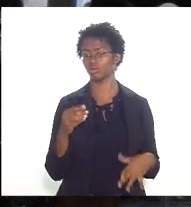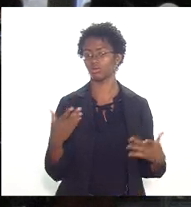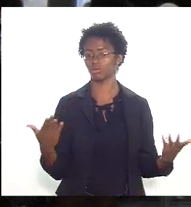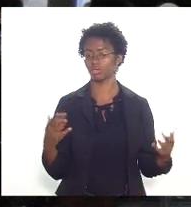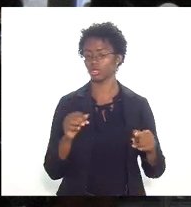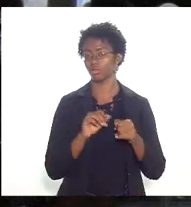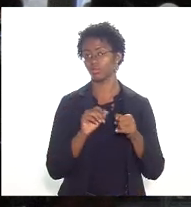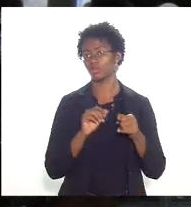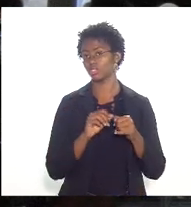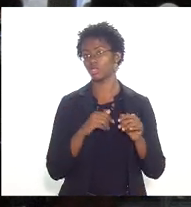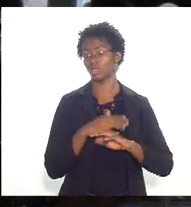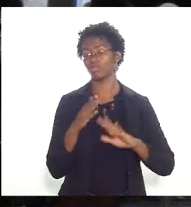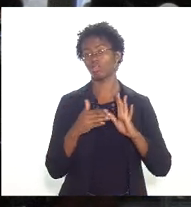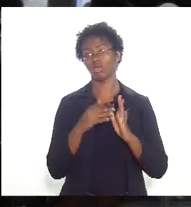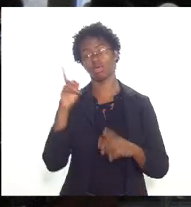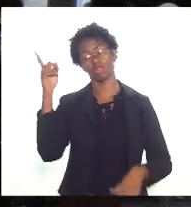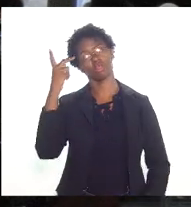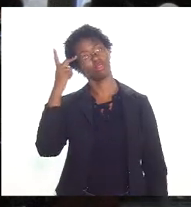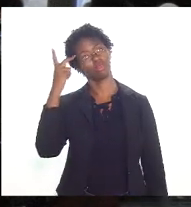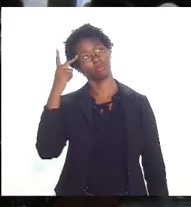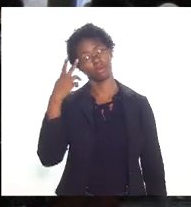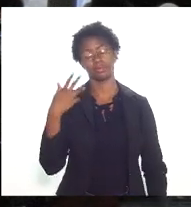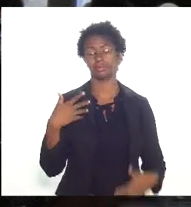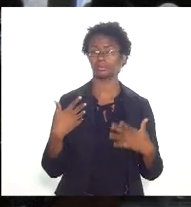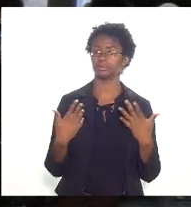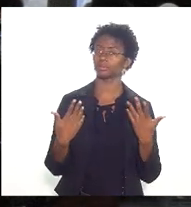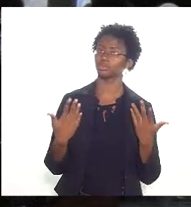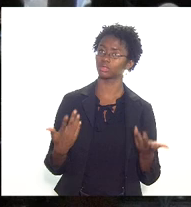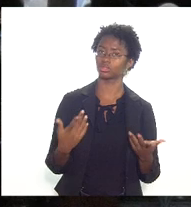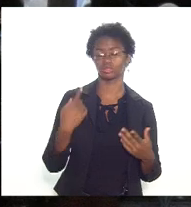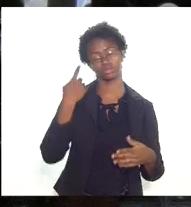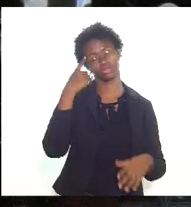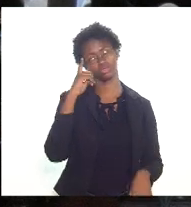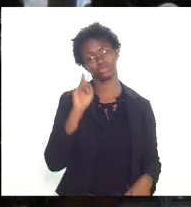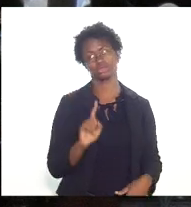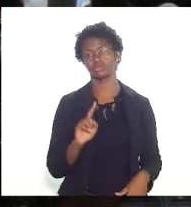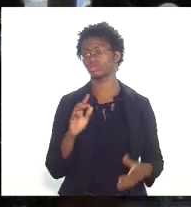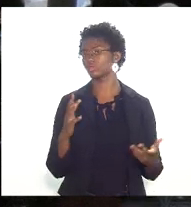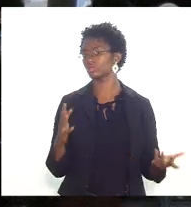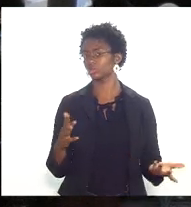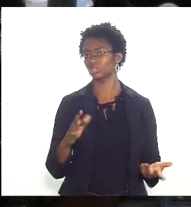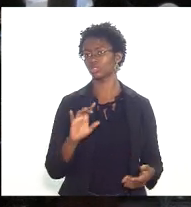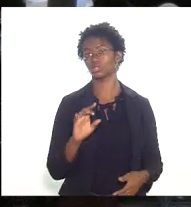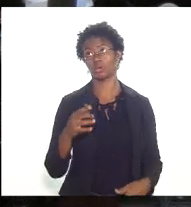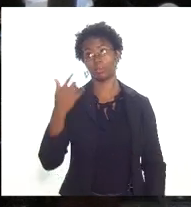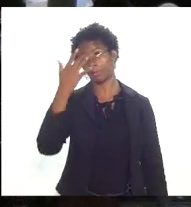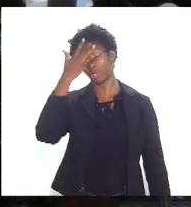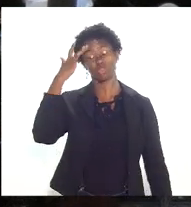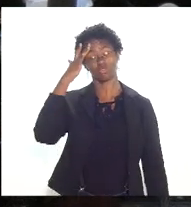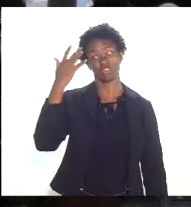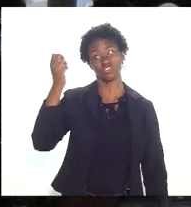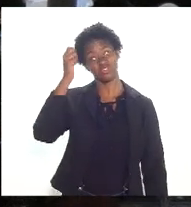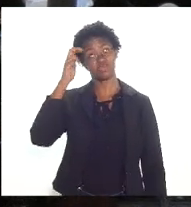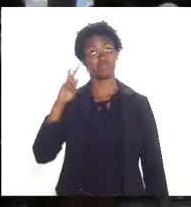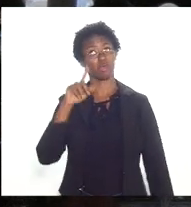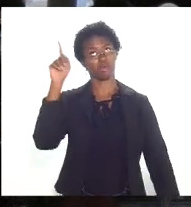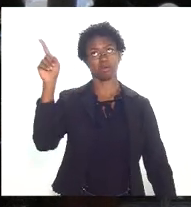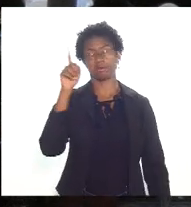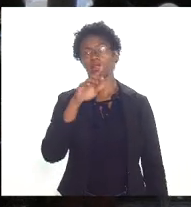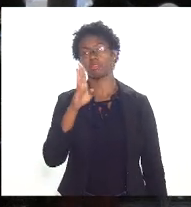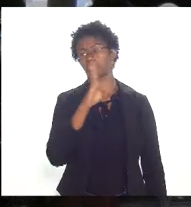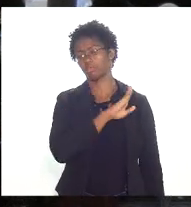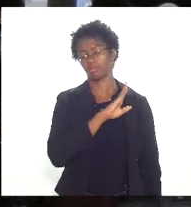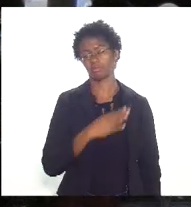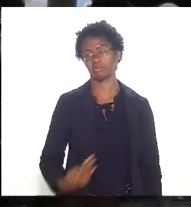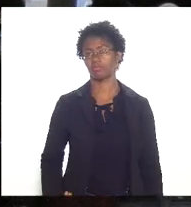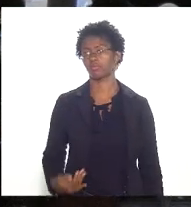sendo feito em São Paulo então não sei se foi o algum Gênio do governo federal eu disse isso aqui né